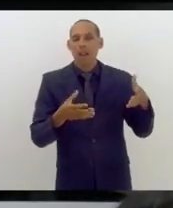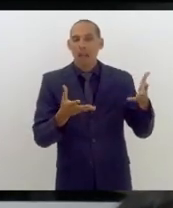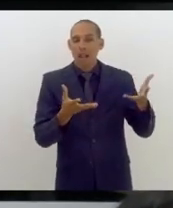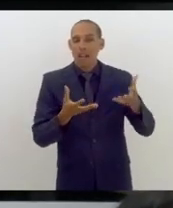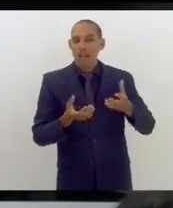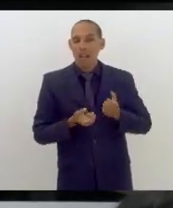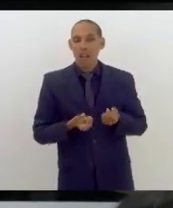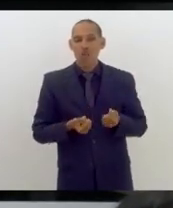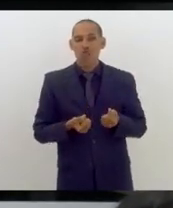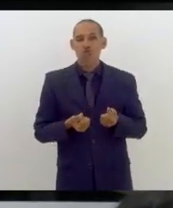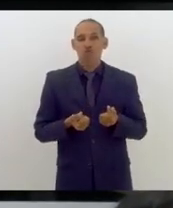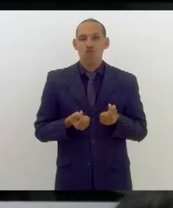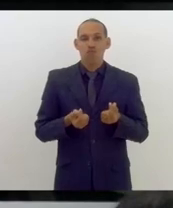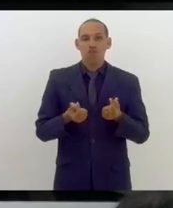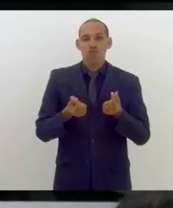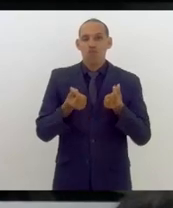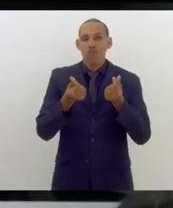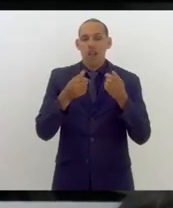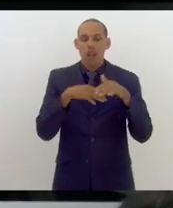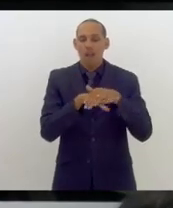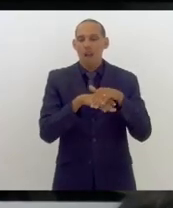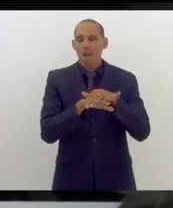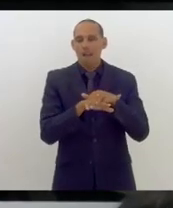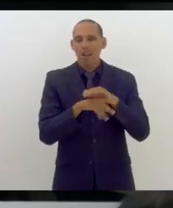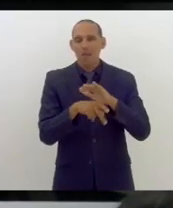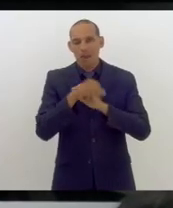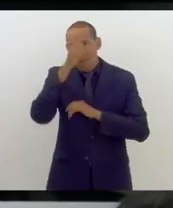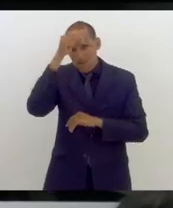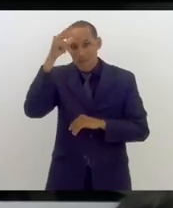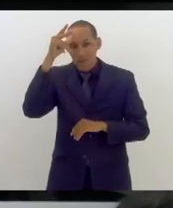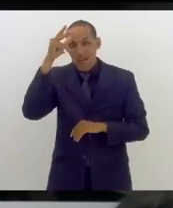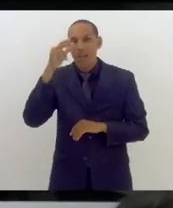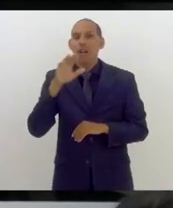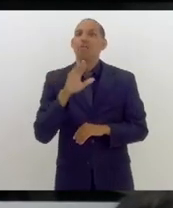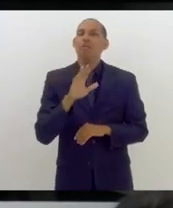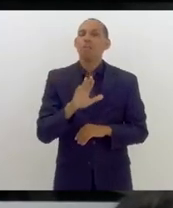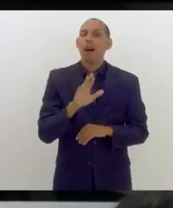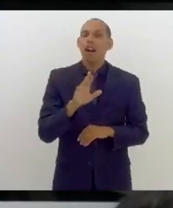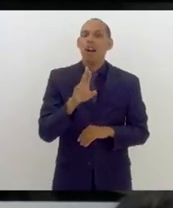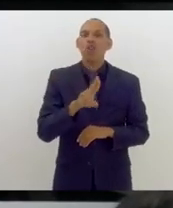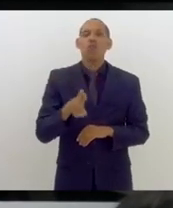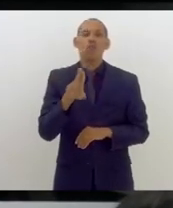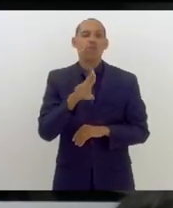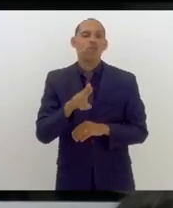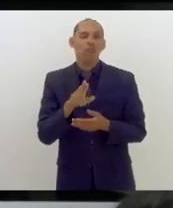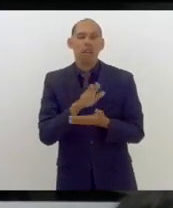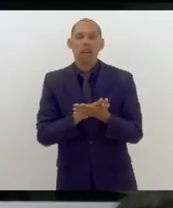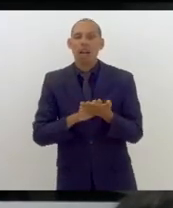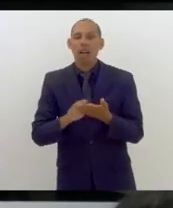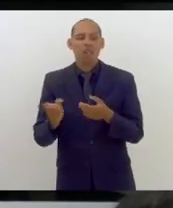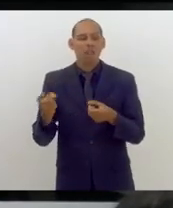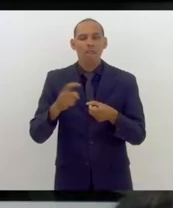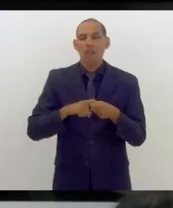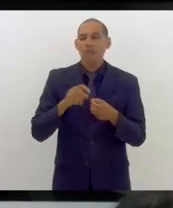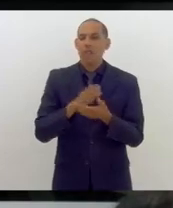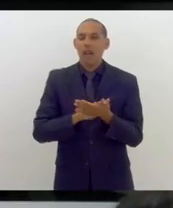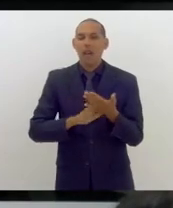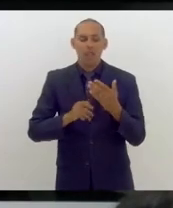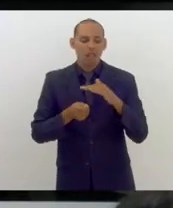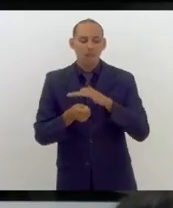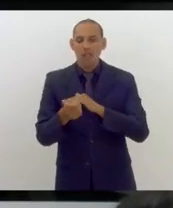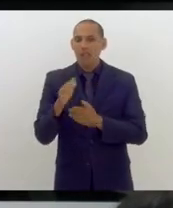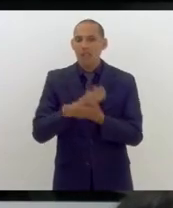essa ordenança dentro do caixa da das prefeituras e que não são empregados não são devolvidos investidos